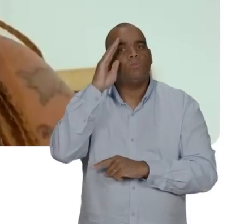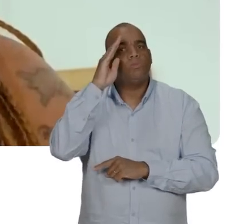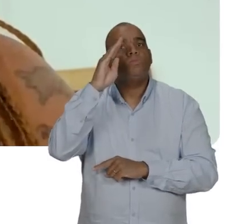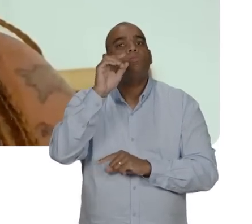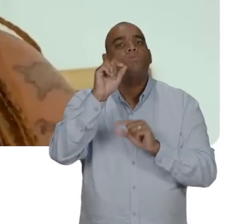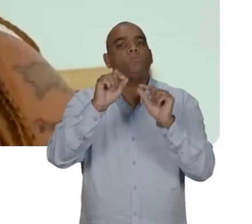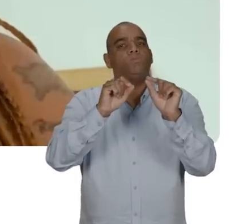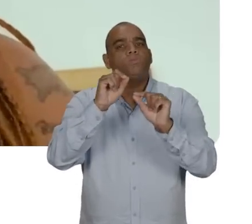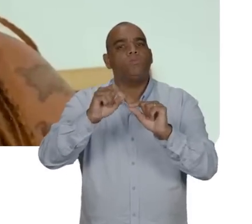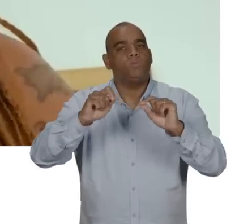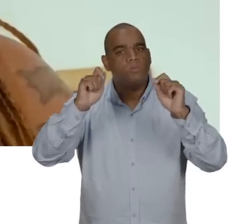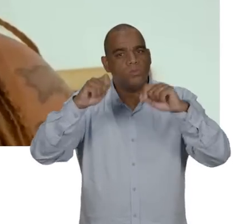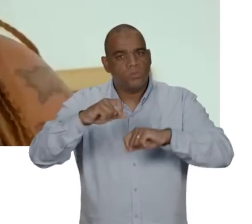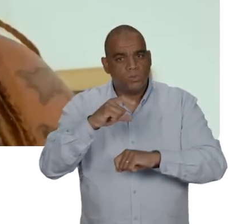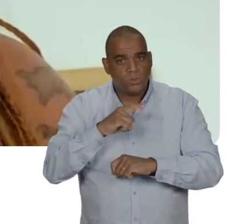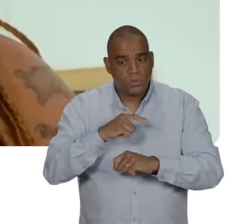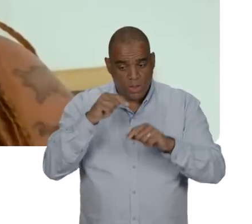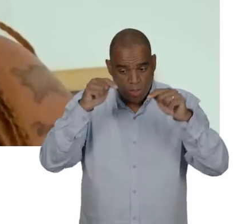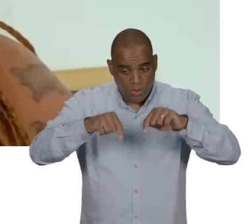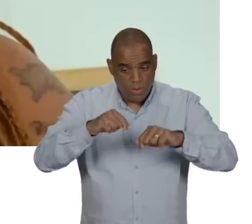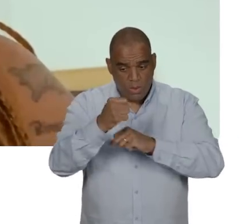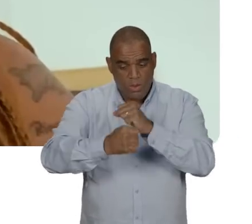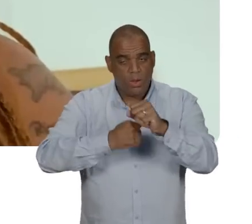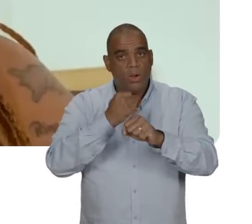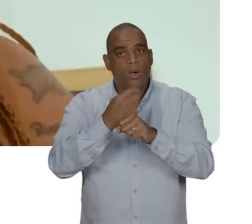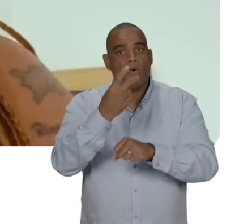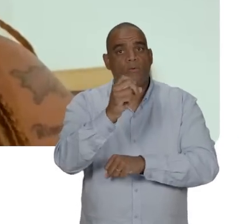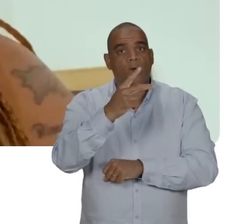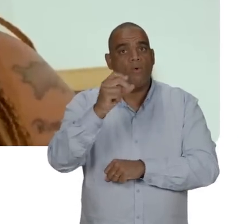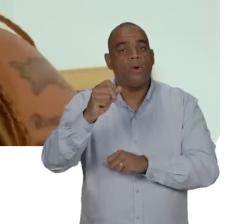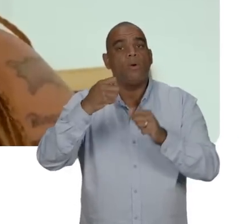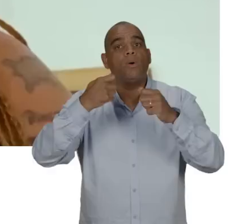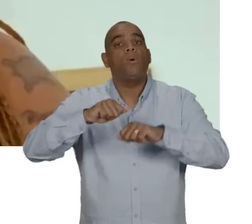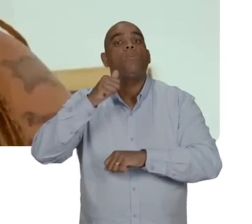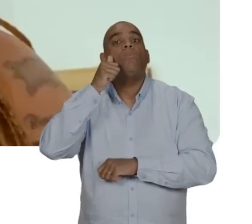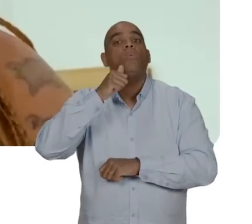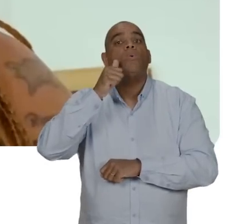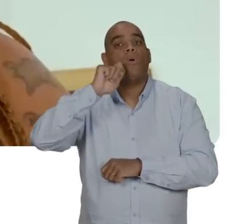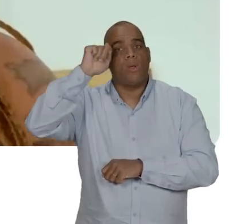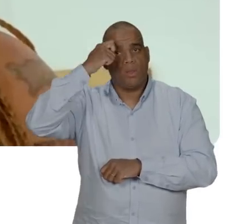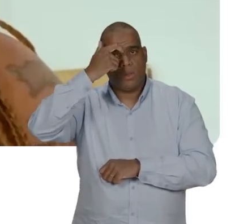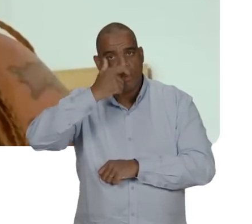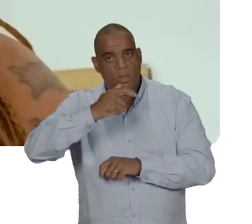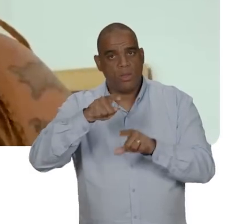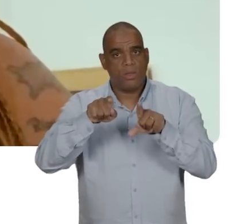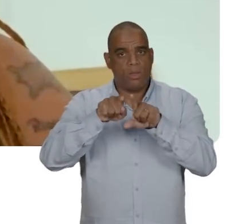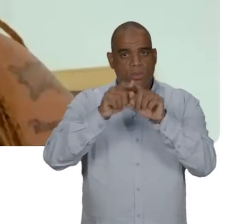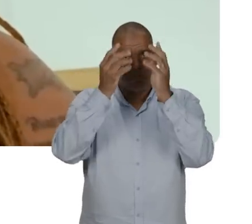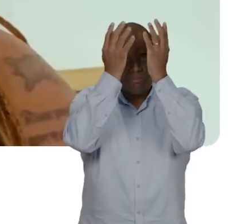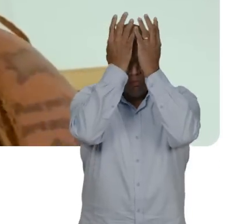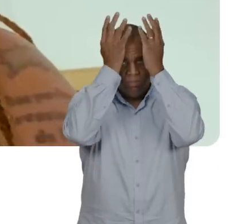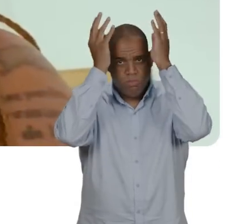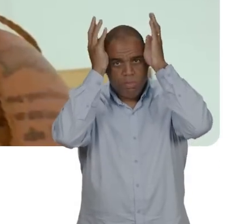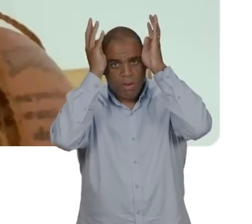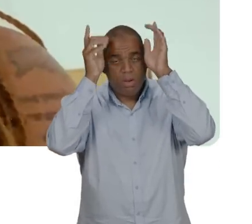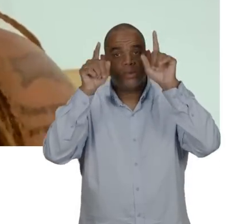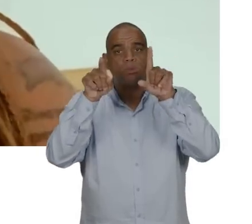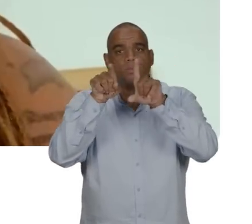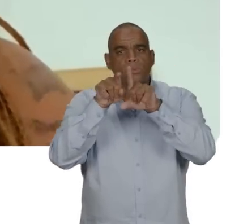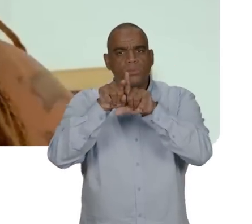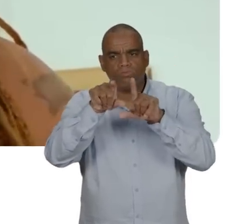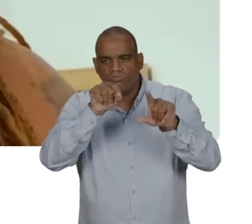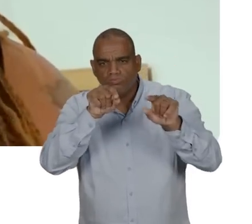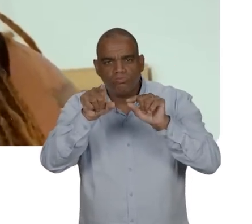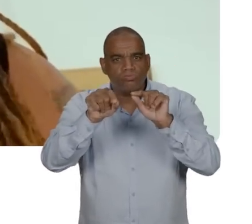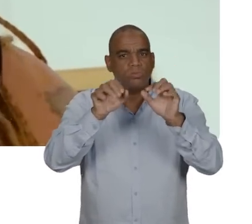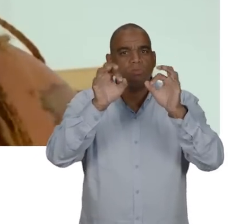uma prioridade, especialmente eleger nessas eleições de 2022 mulheres negras e indígenas para esses espaços de poder e decisão. Que a